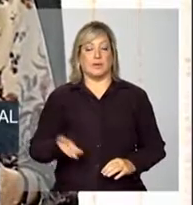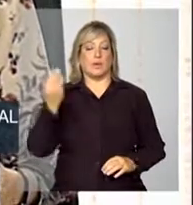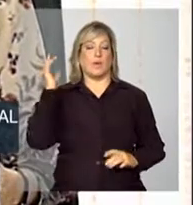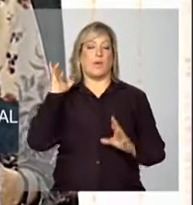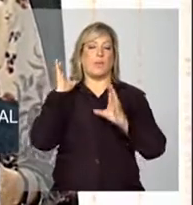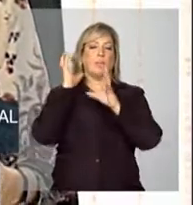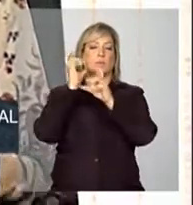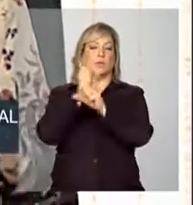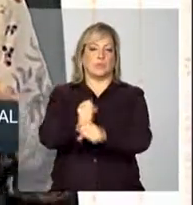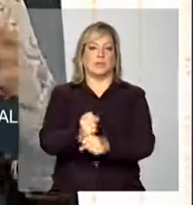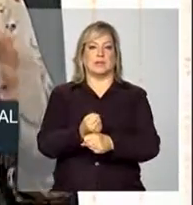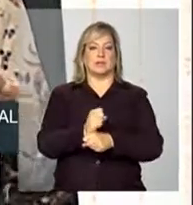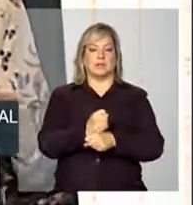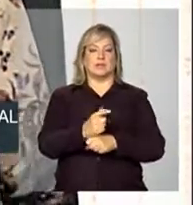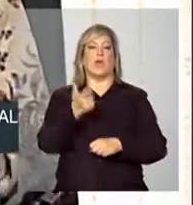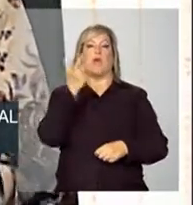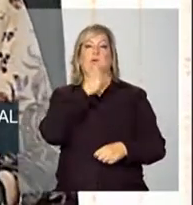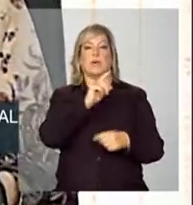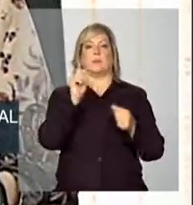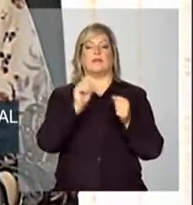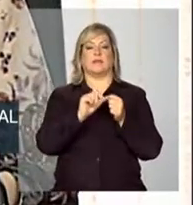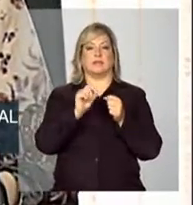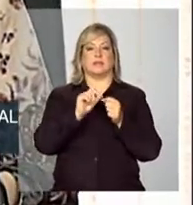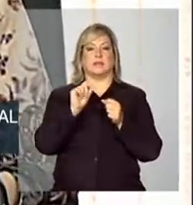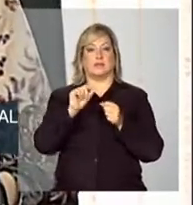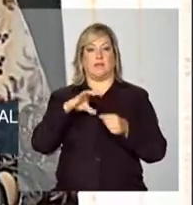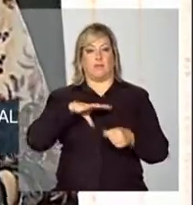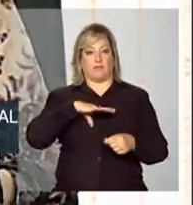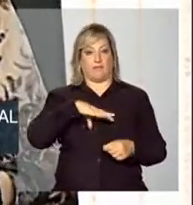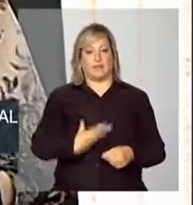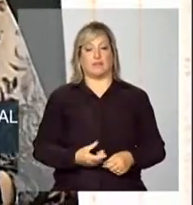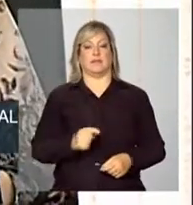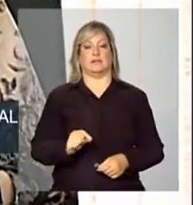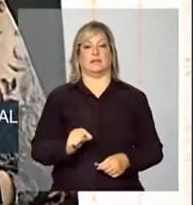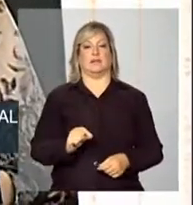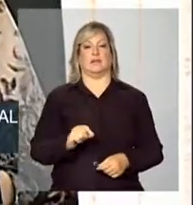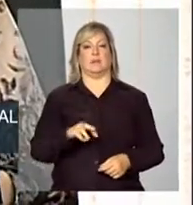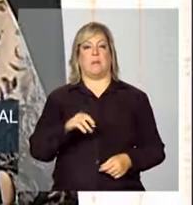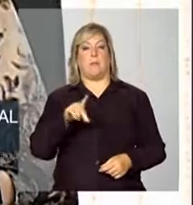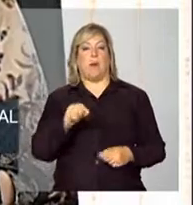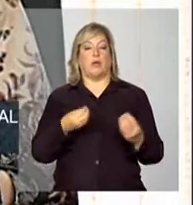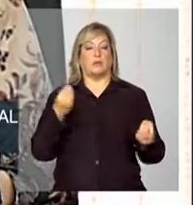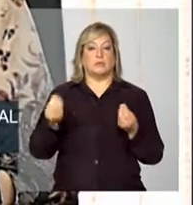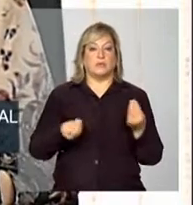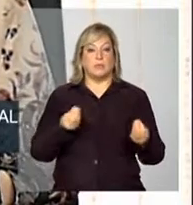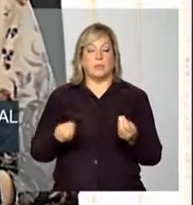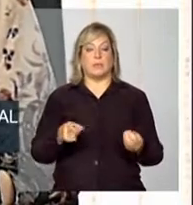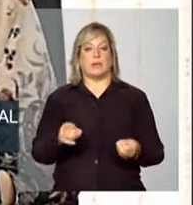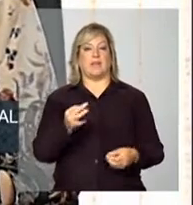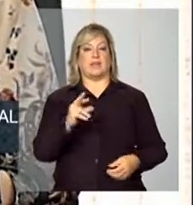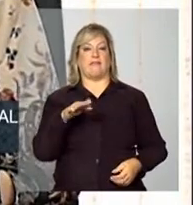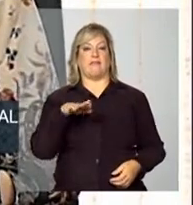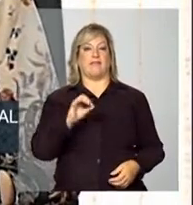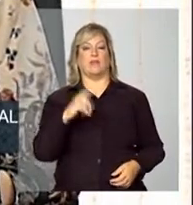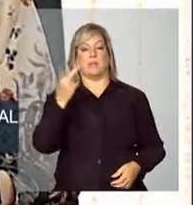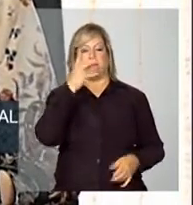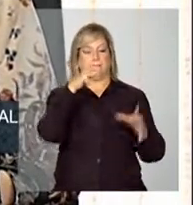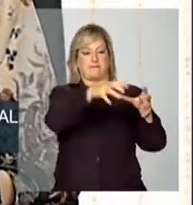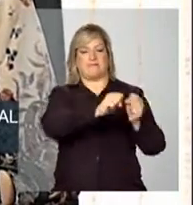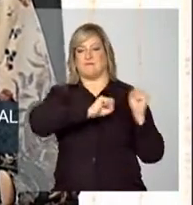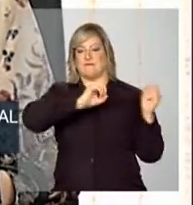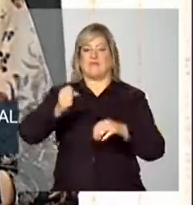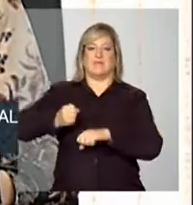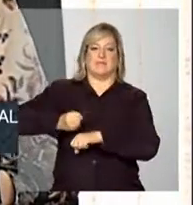dos últimos anos nós conseguimos criar o enfrentamento a modalidade do tráfico para fins de exploração sexual